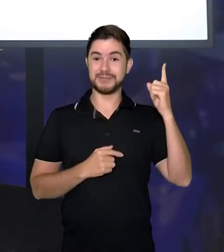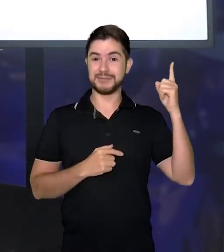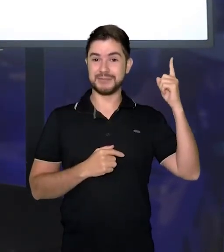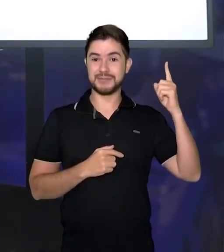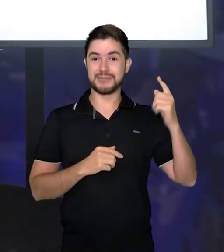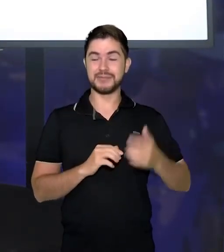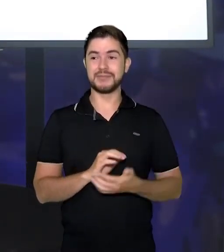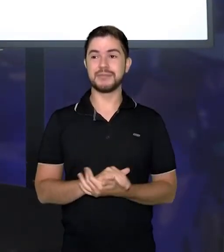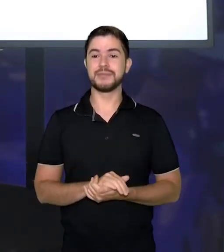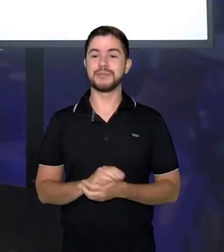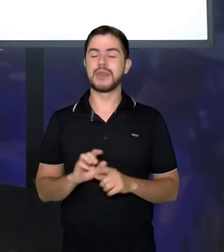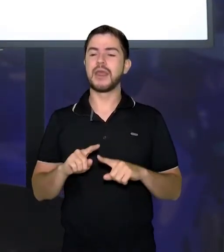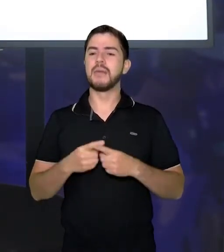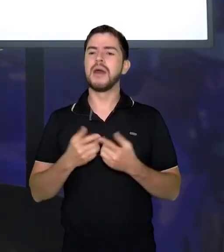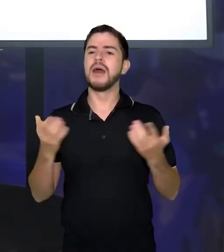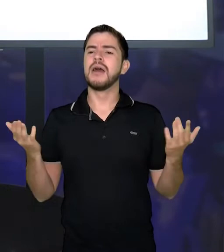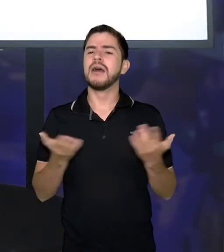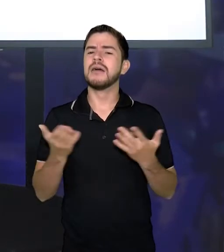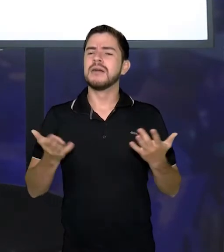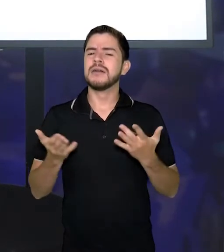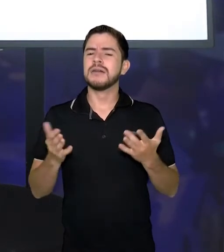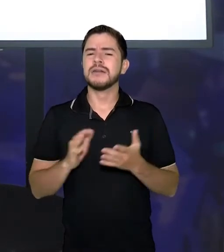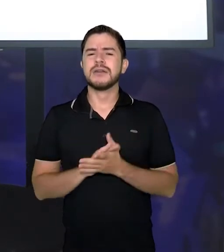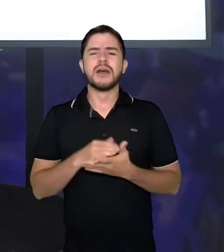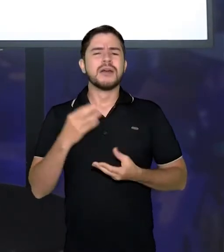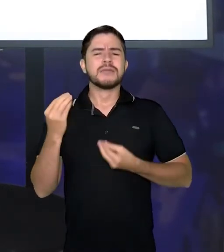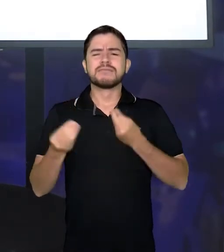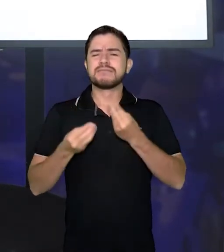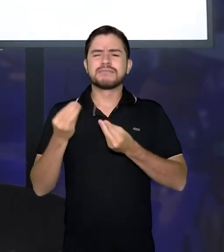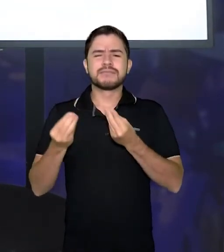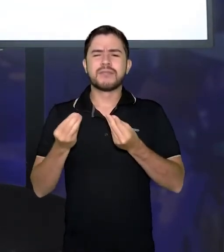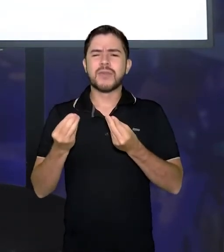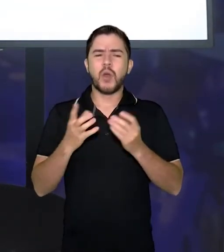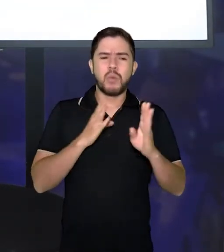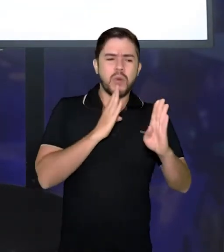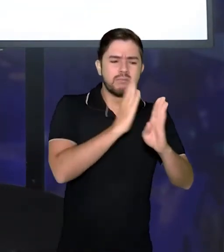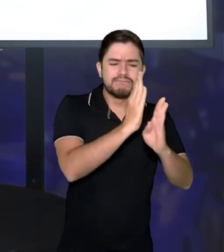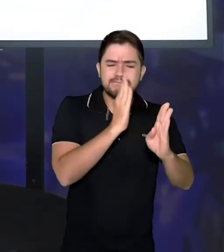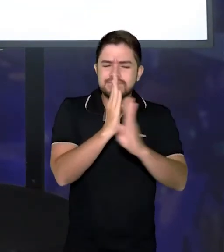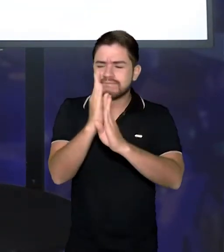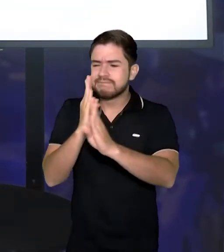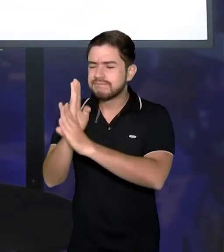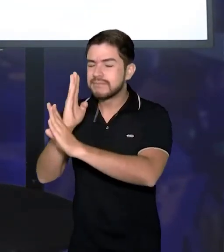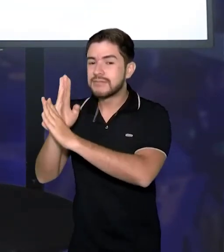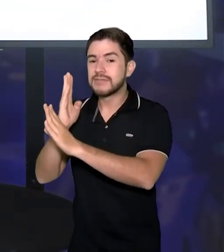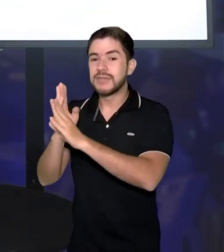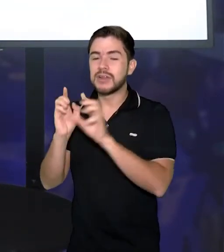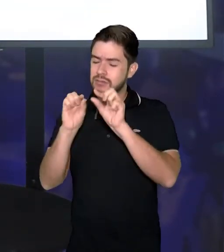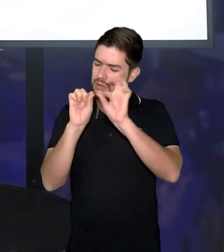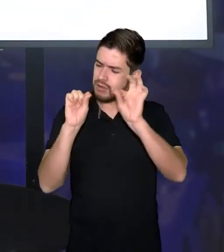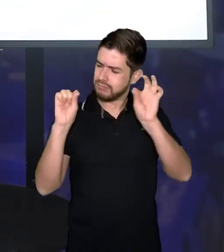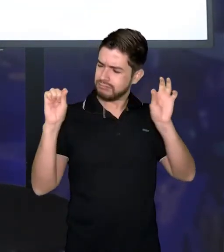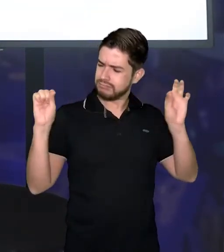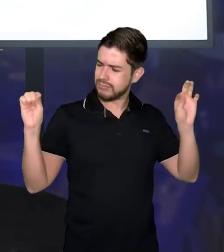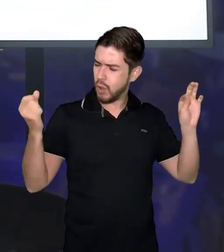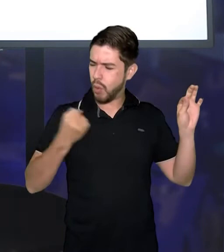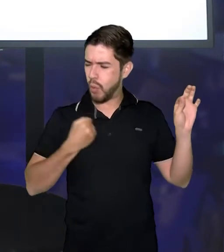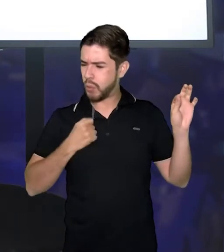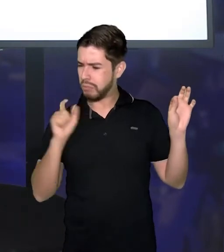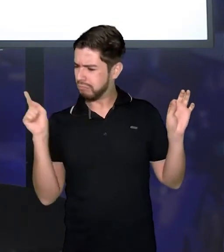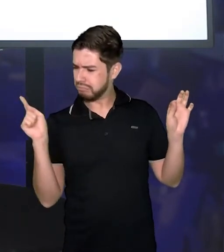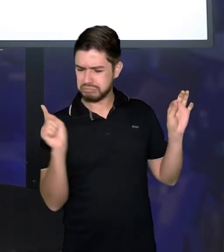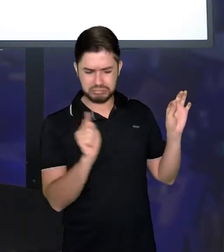3 meios. E agora, meus queridos, como é que eu faço para localizar esses pontos na